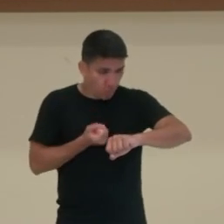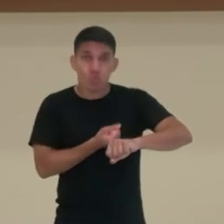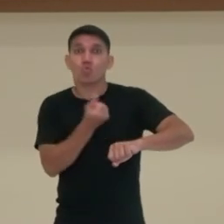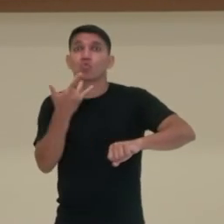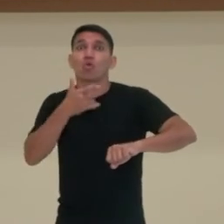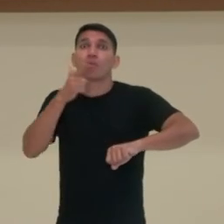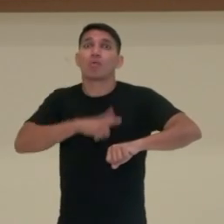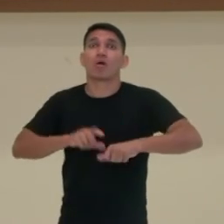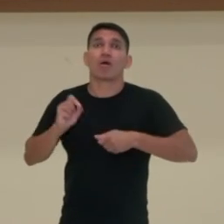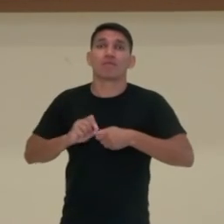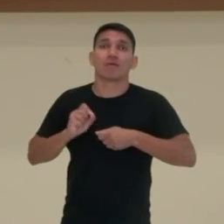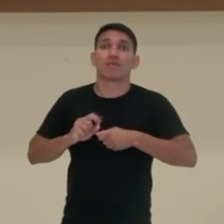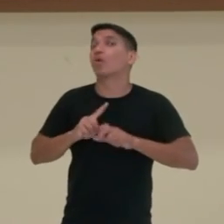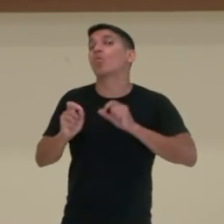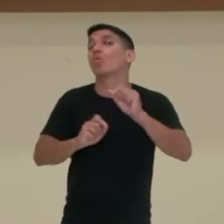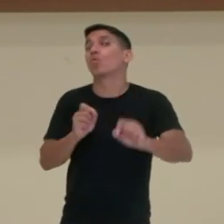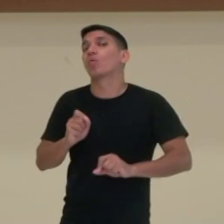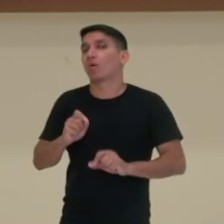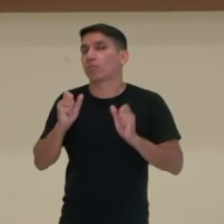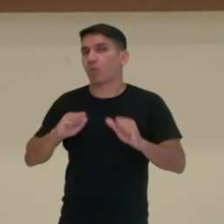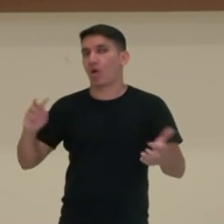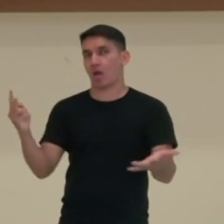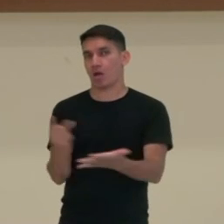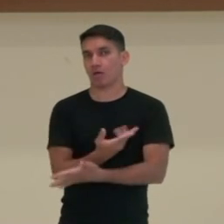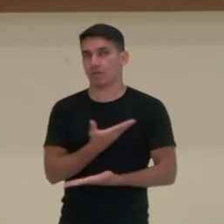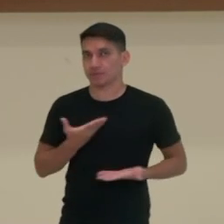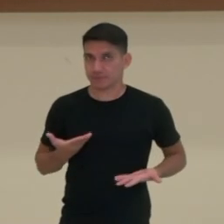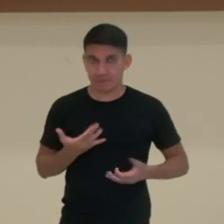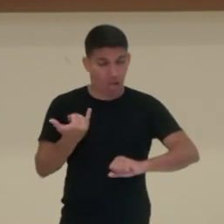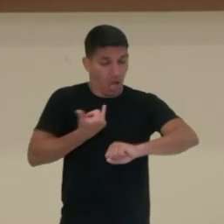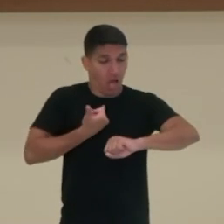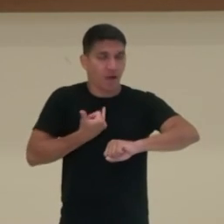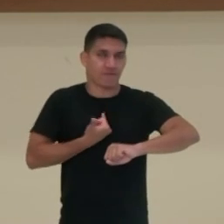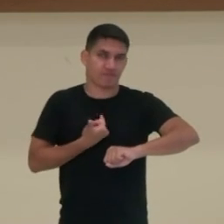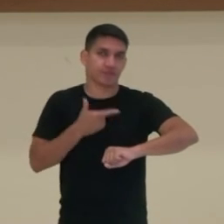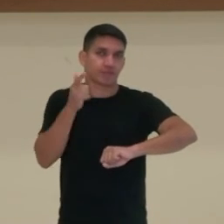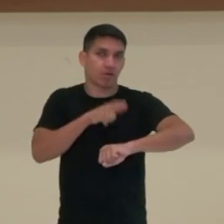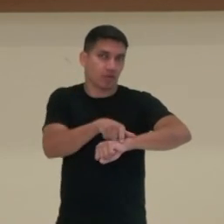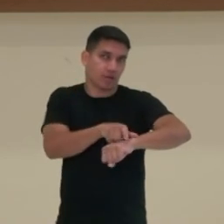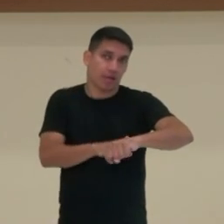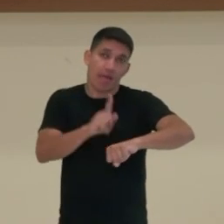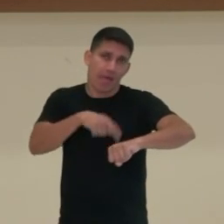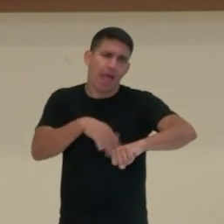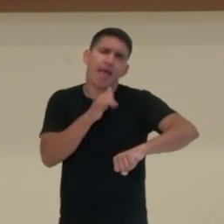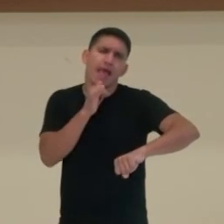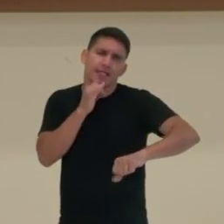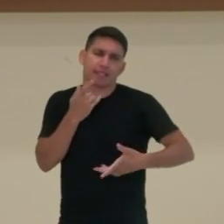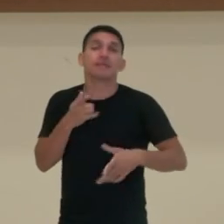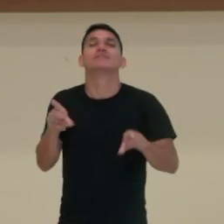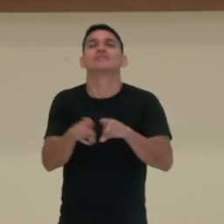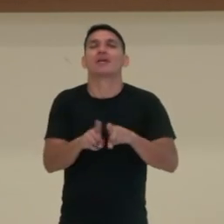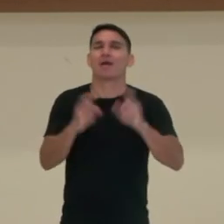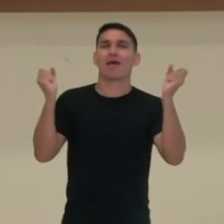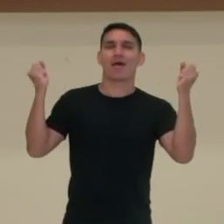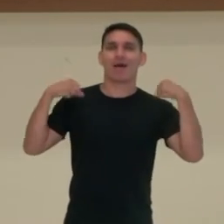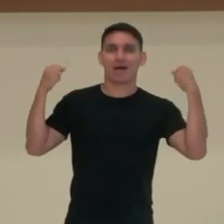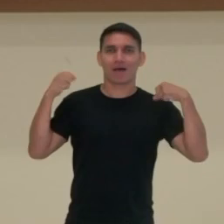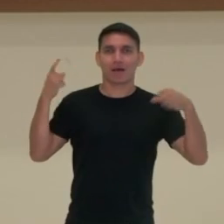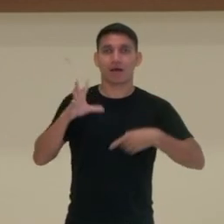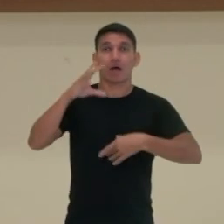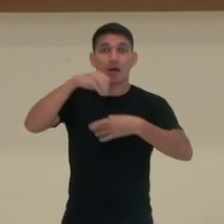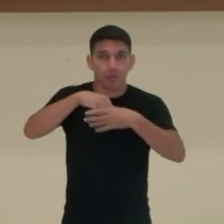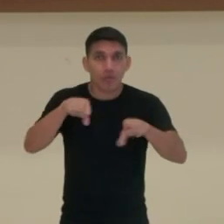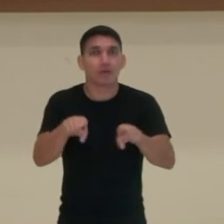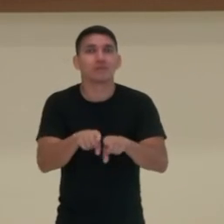que você tem, que pode estar acontecendo isso com você, né? Então, um dos exemplos, né? Fora as academias, que elas investem